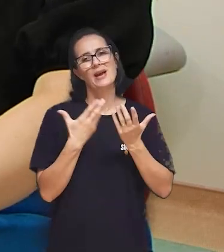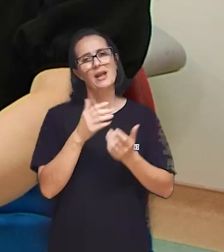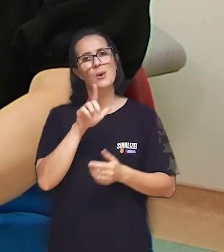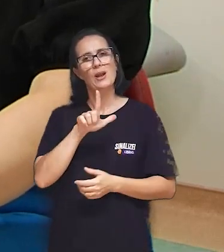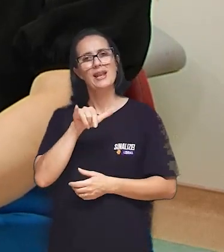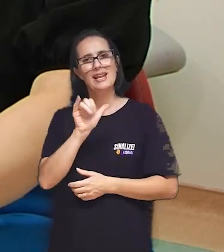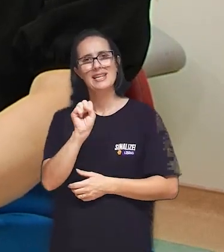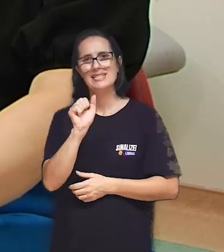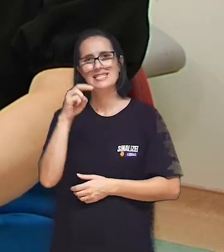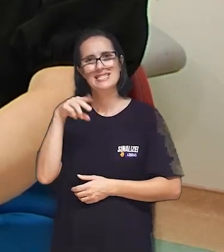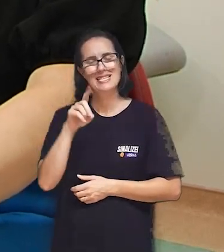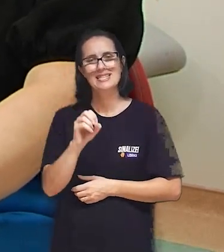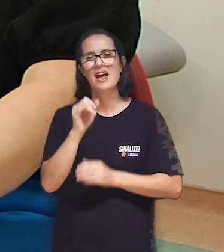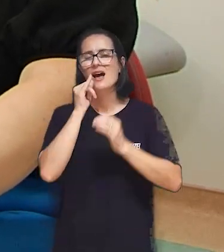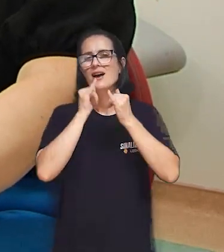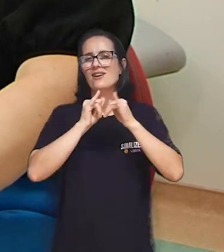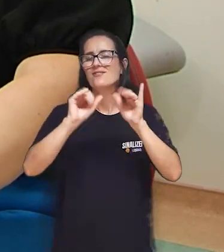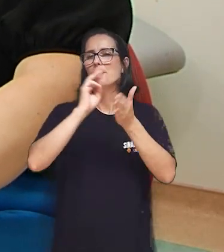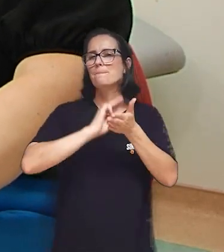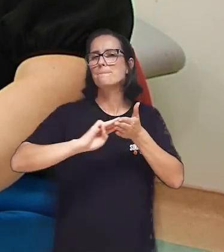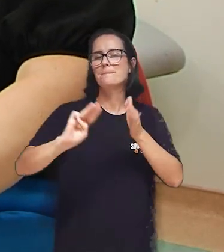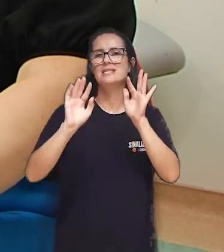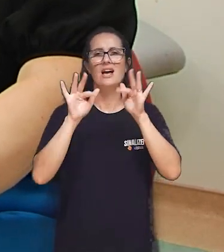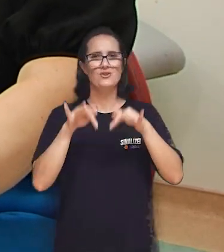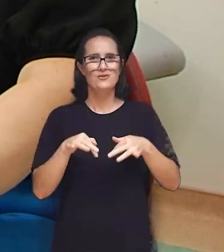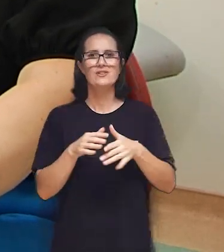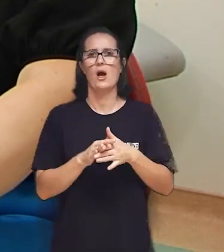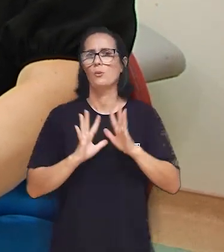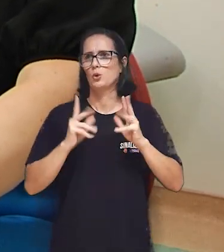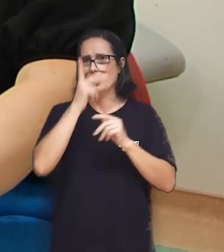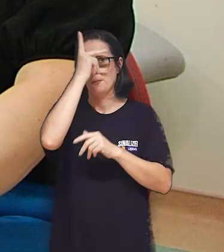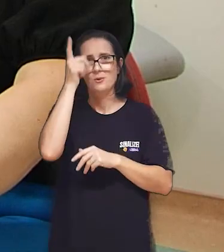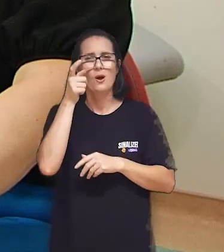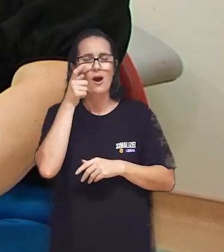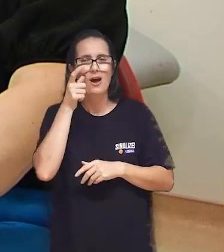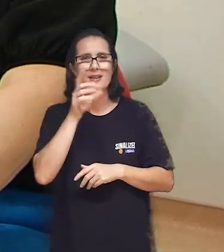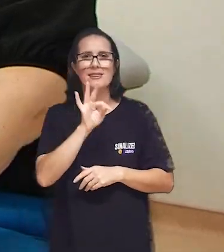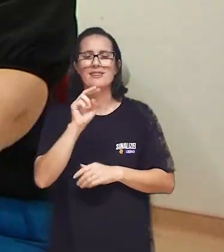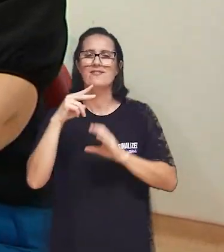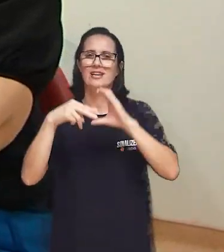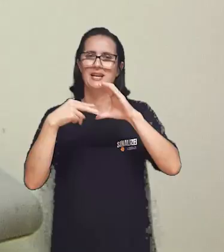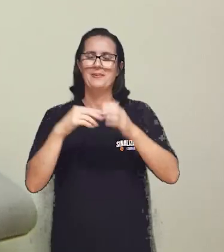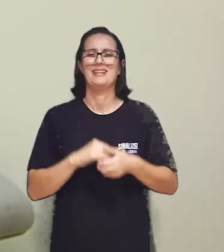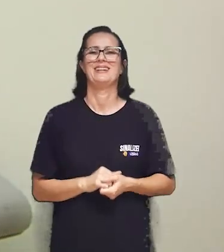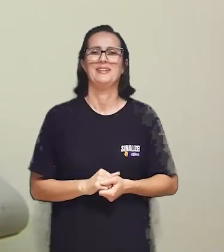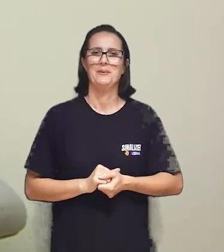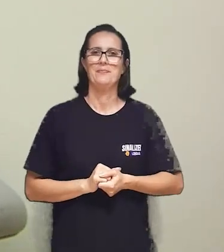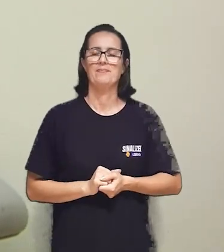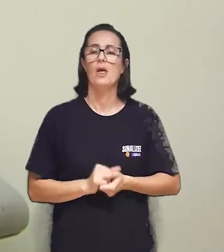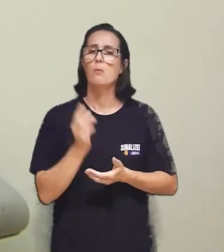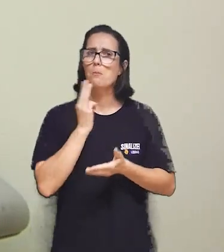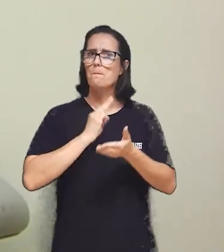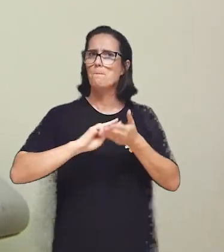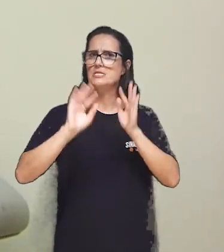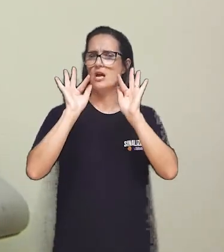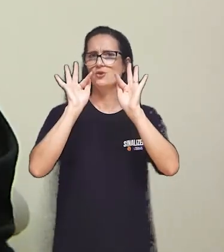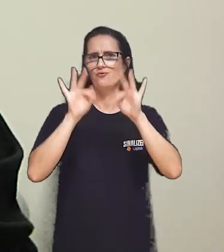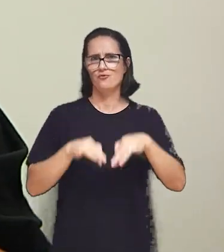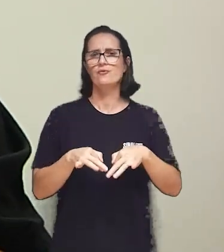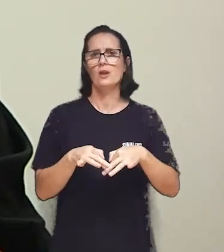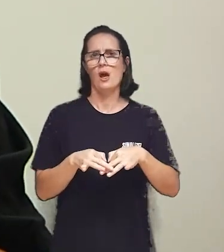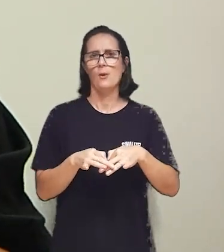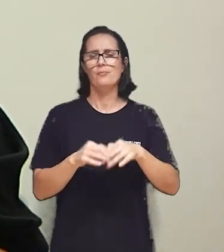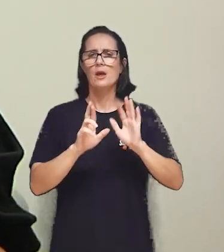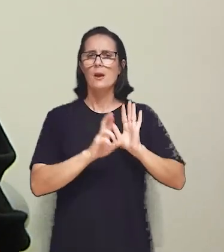Lisandra deixasse uma mensagem final para todos os que estão nos acompanhando através da TV Câmara Jaraguá. A nossa mensagem final, em nome